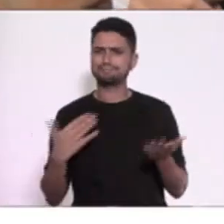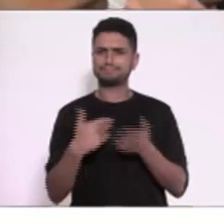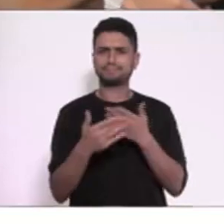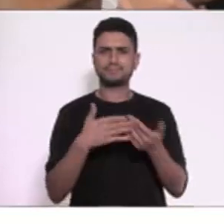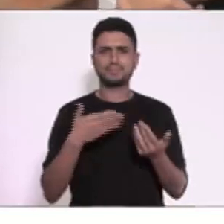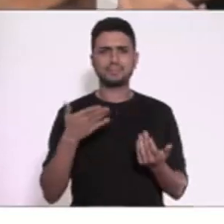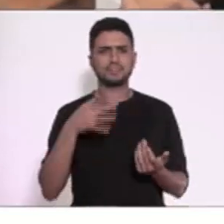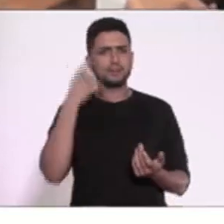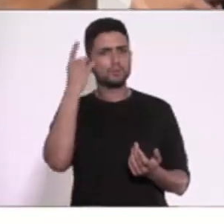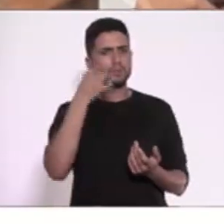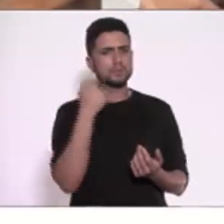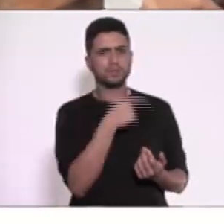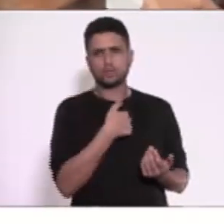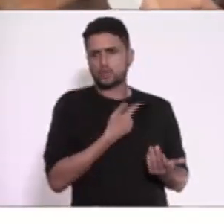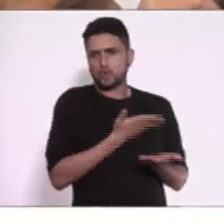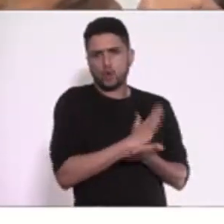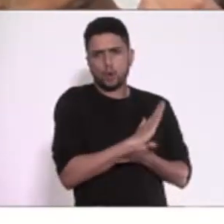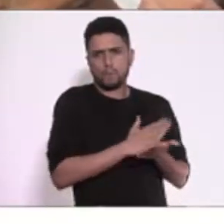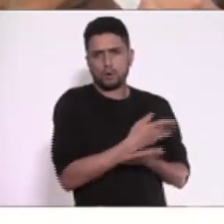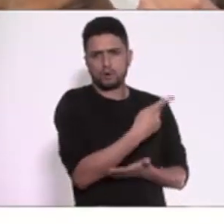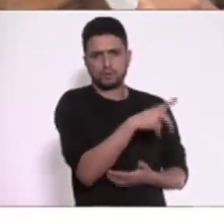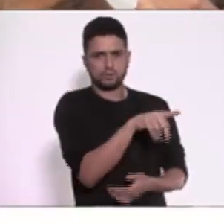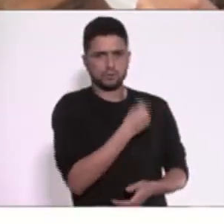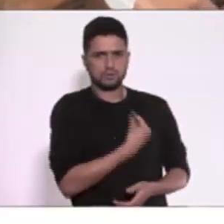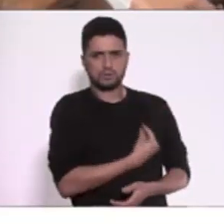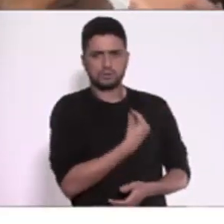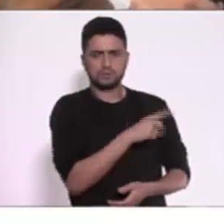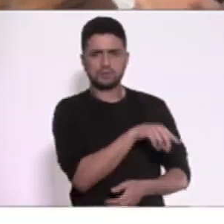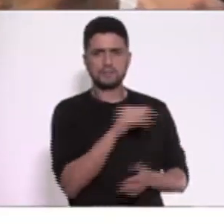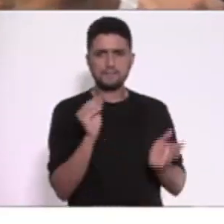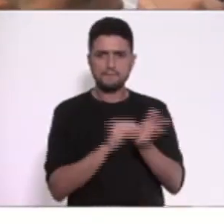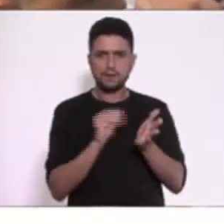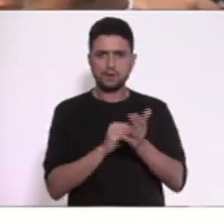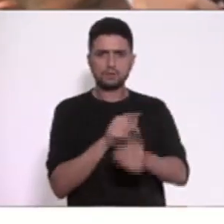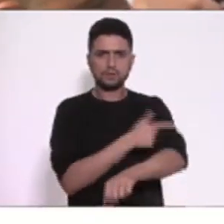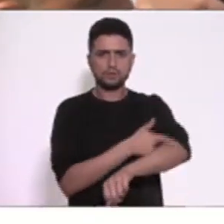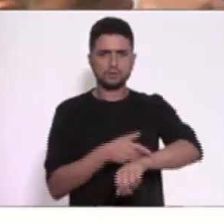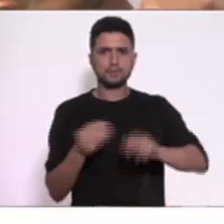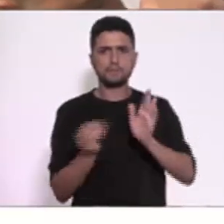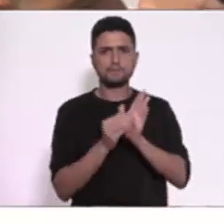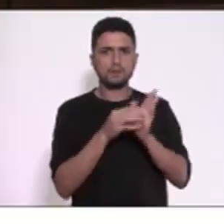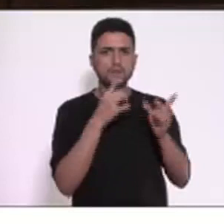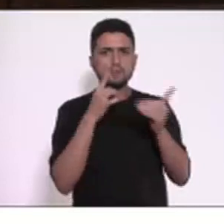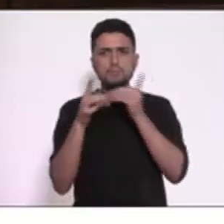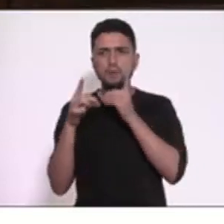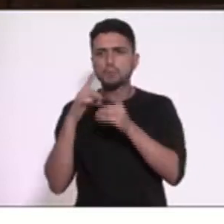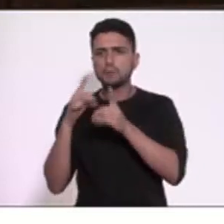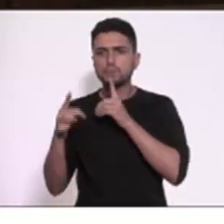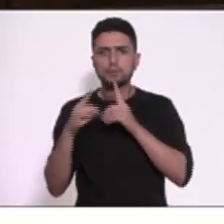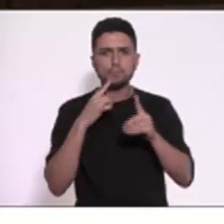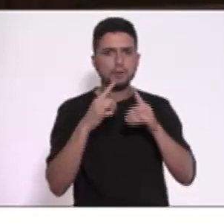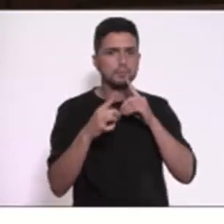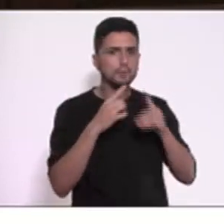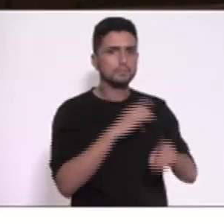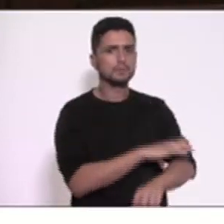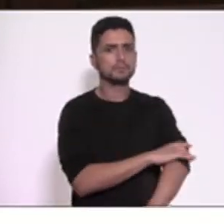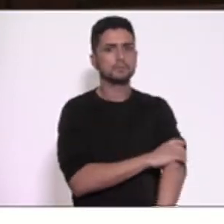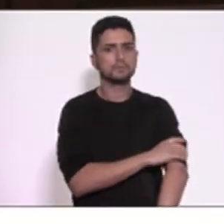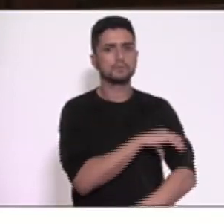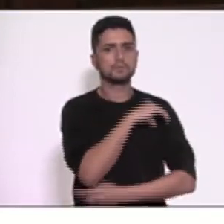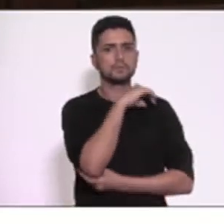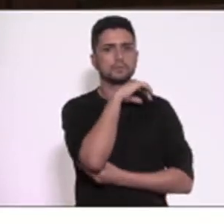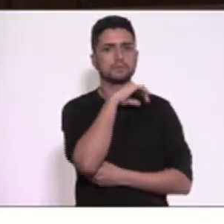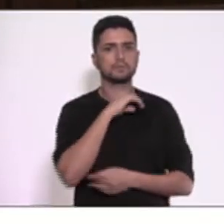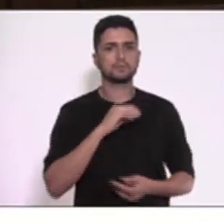sua presença. O que me incomoda é a falta de educação e a falta de argumentos. Obrigado, deputado Alexandre Freitas. Fui citada. Eu estava